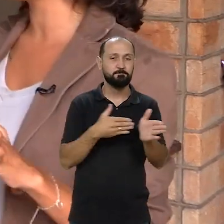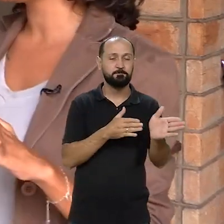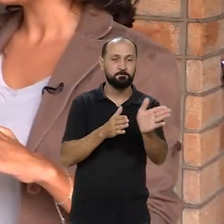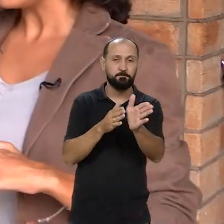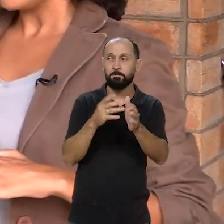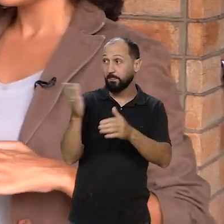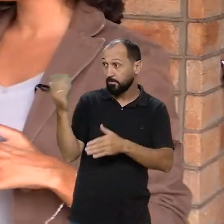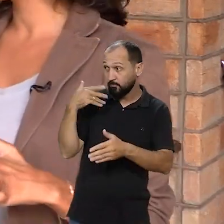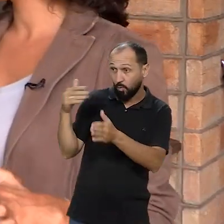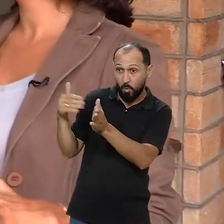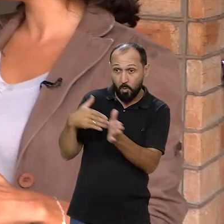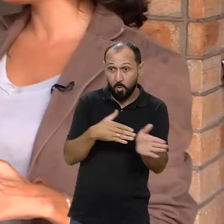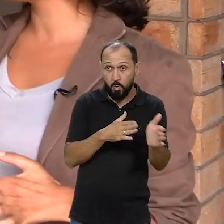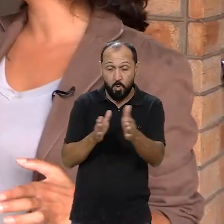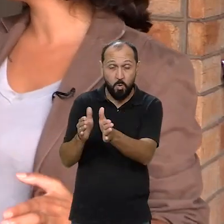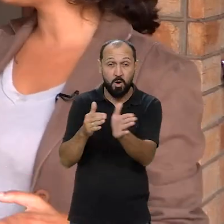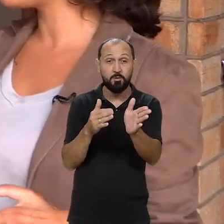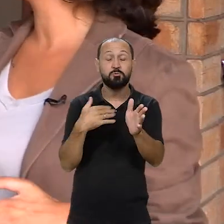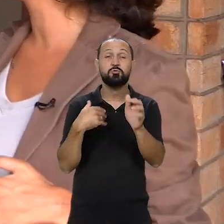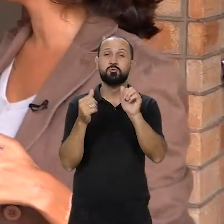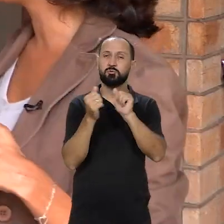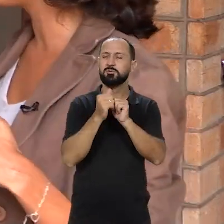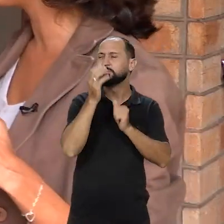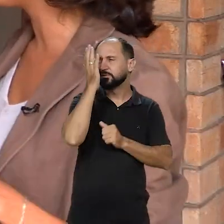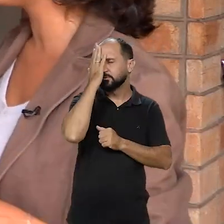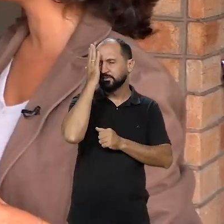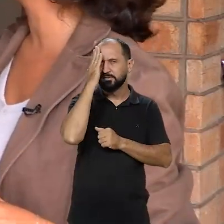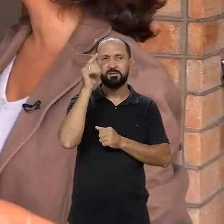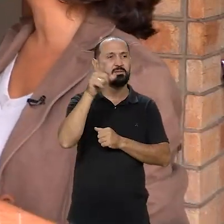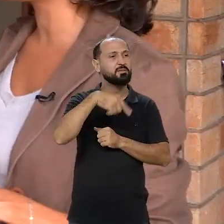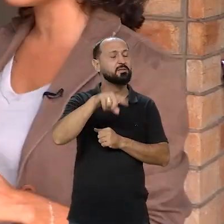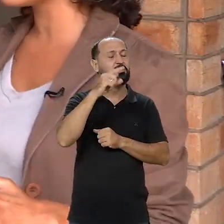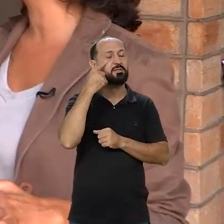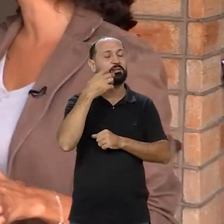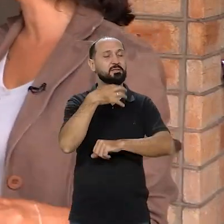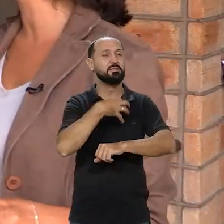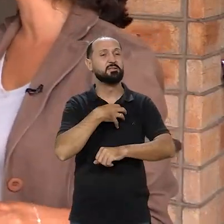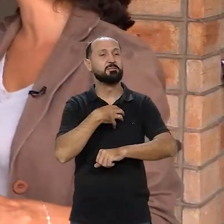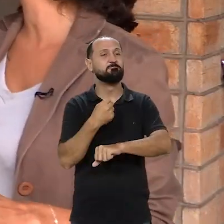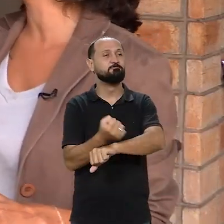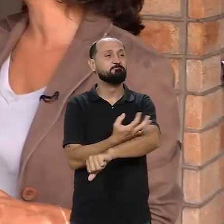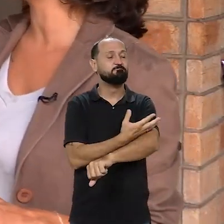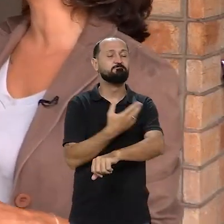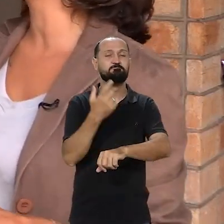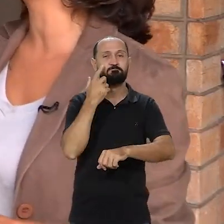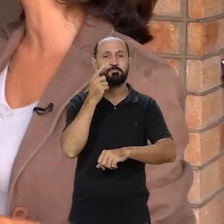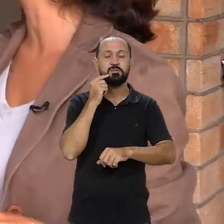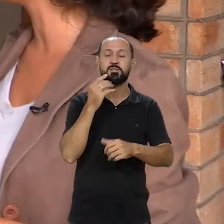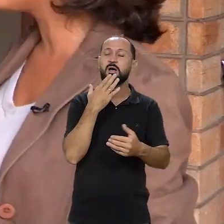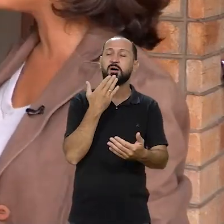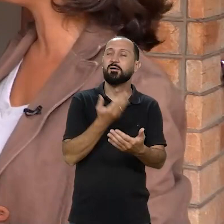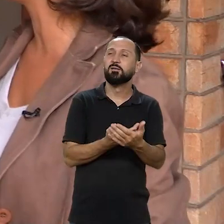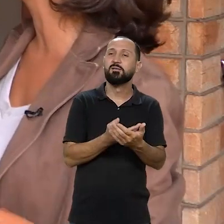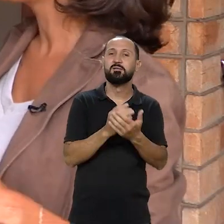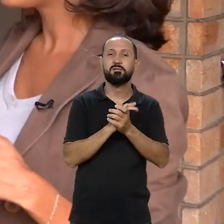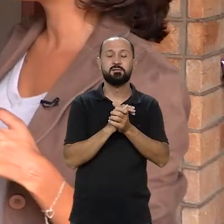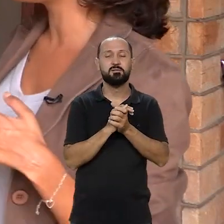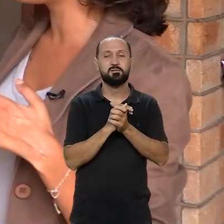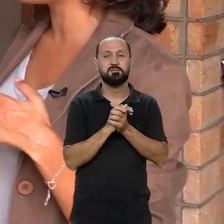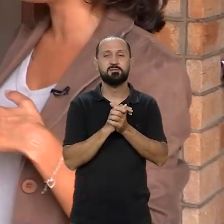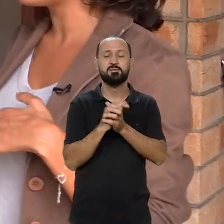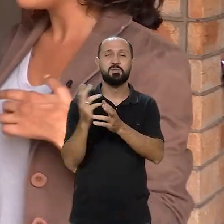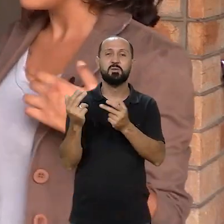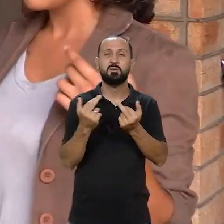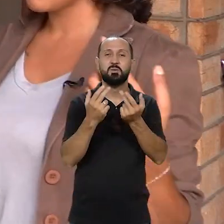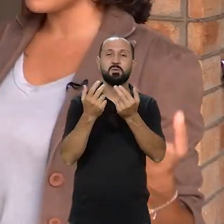Vou te guiar por esse universo e eu tenho absoluta certeza que todas as sensações que você tiver vão ser incríveis,